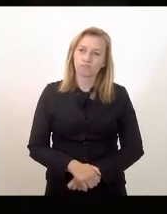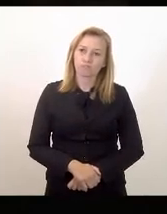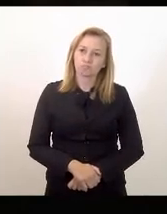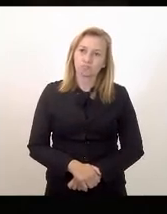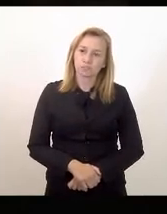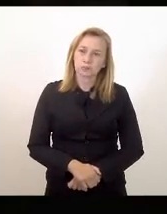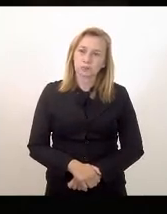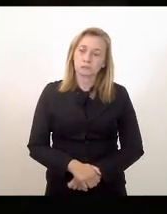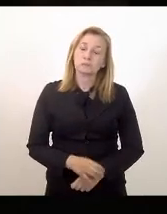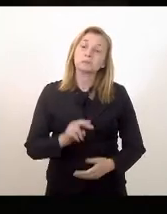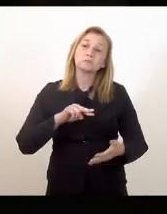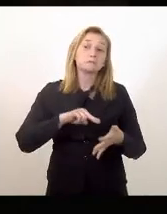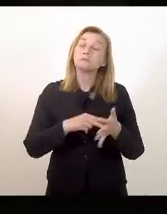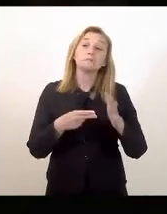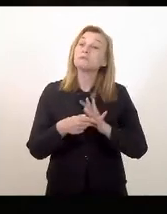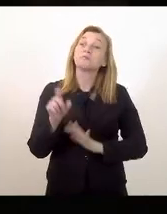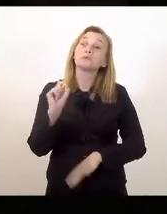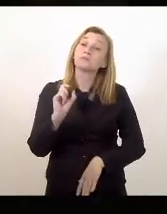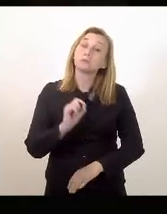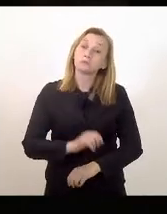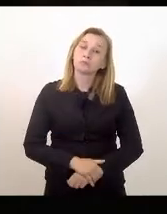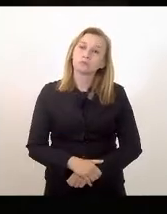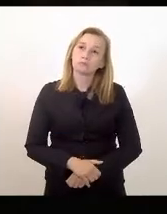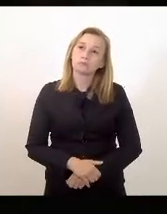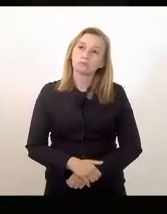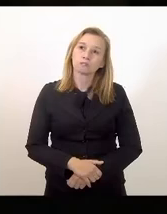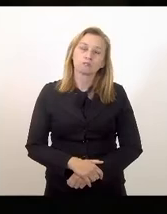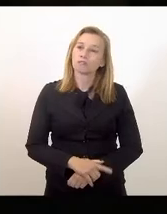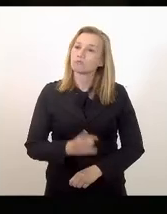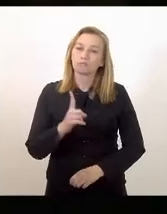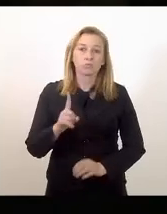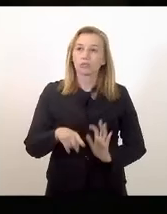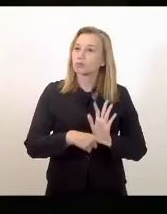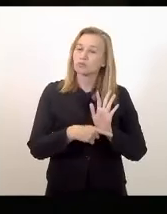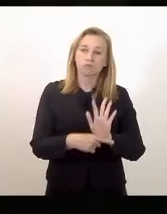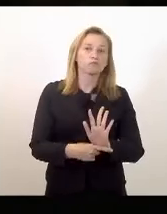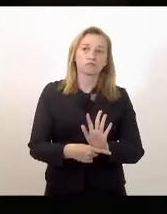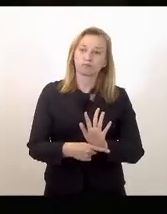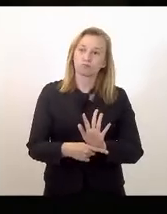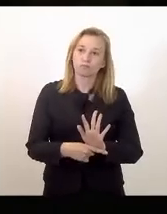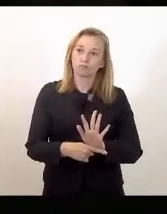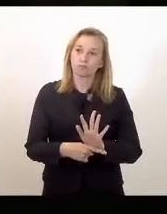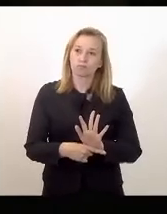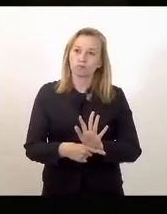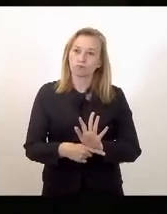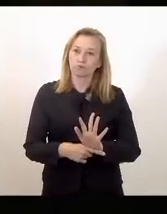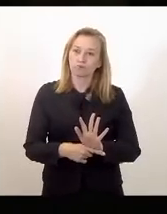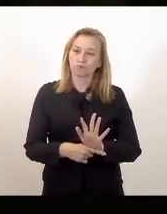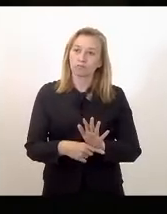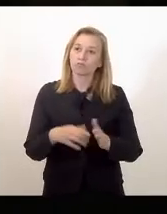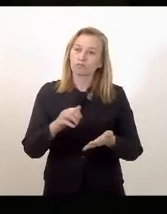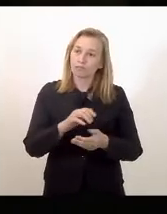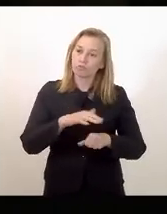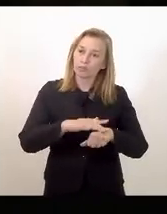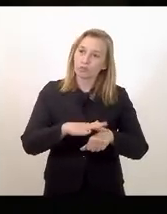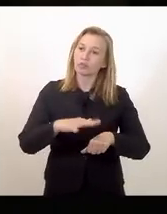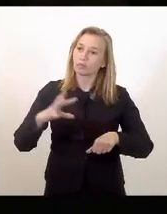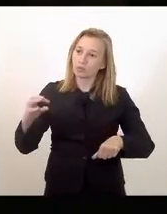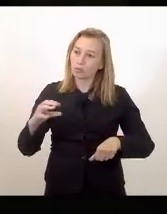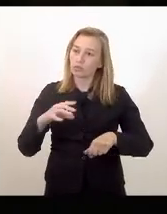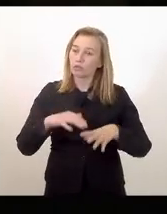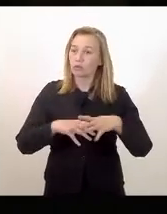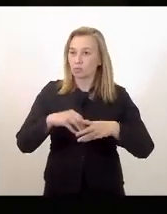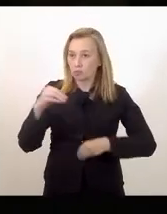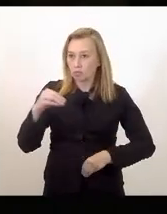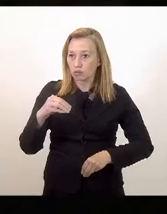O que significa não contribuir de forma para a cura do paciente. É